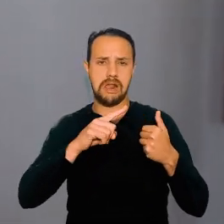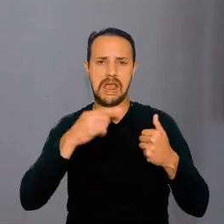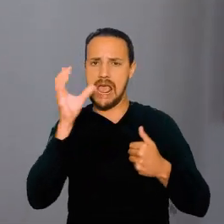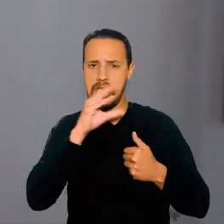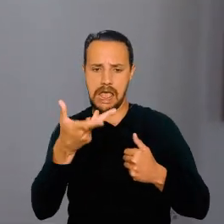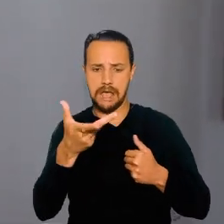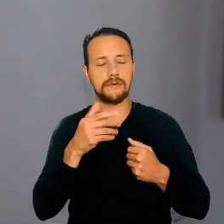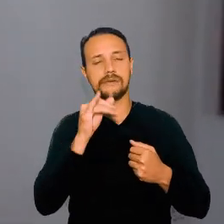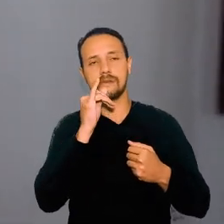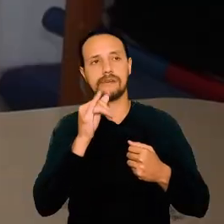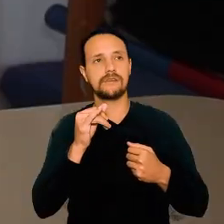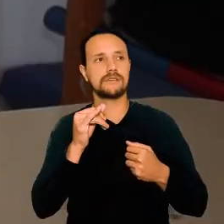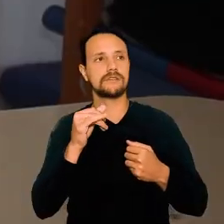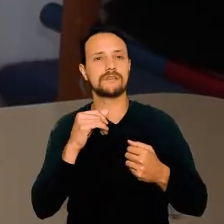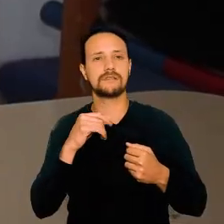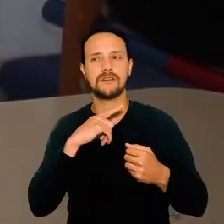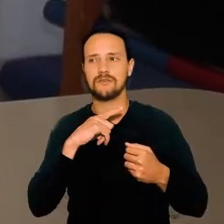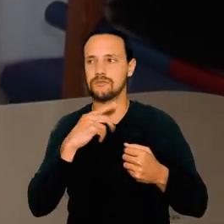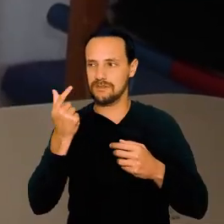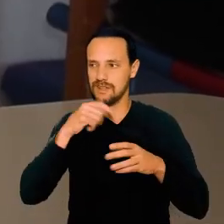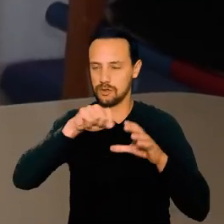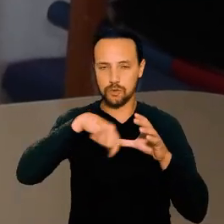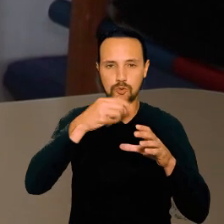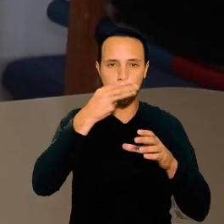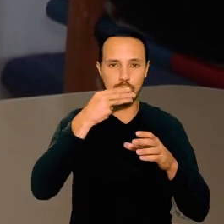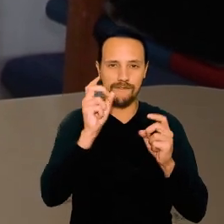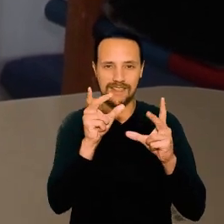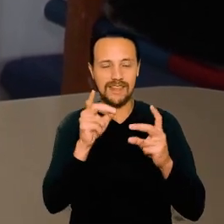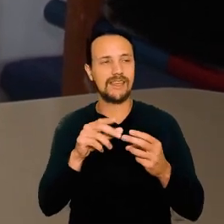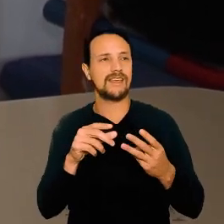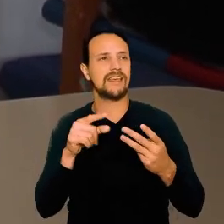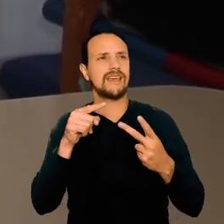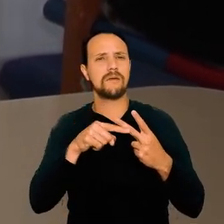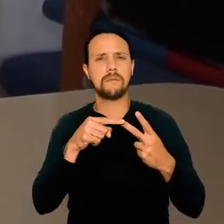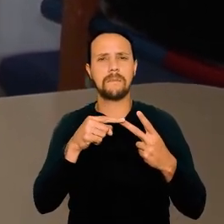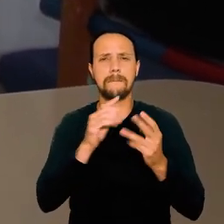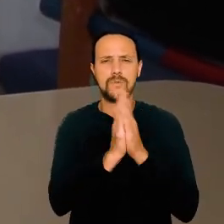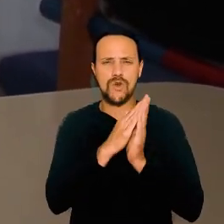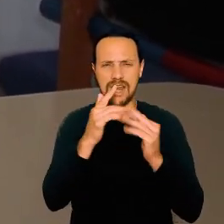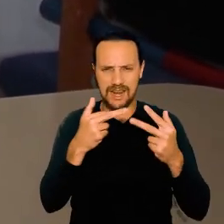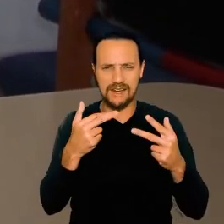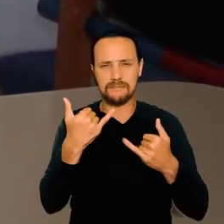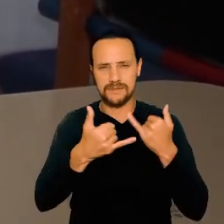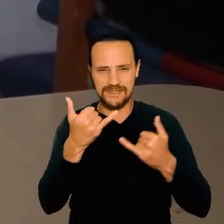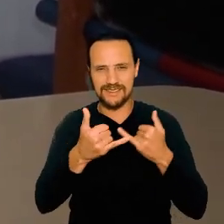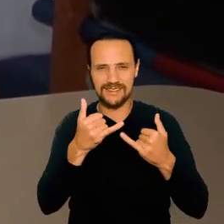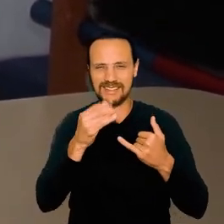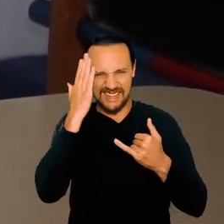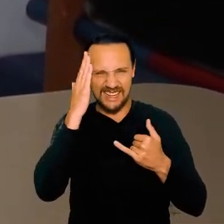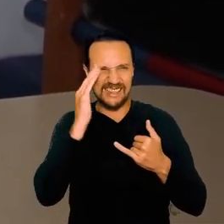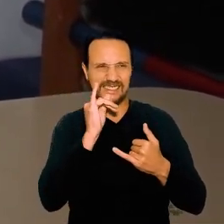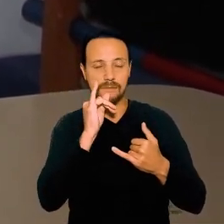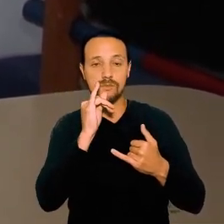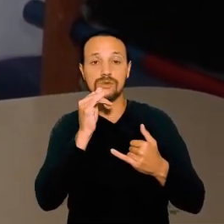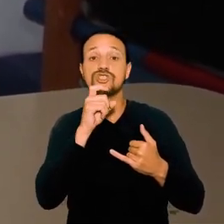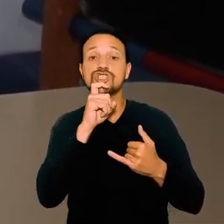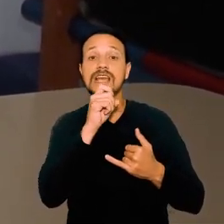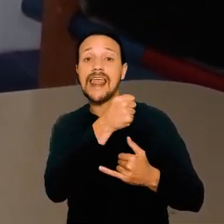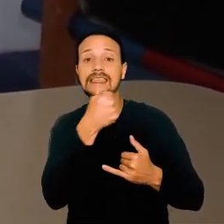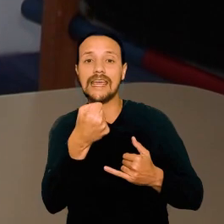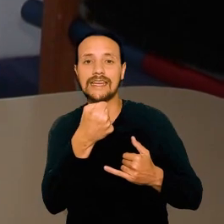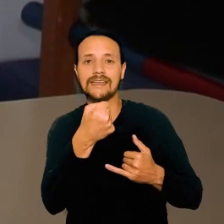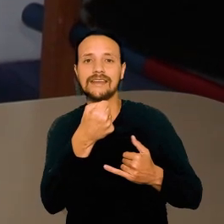estava assim, a doença estava degenerando, né, a coordenação motora, e aí a terapia me